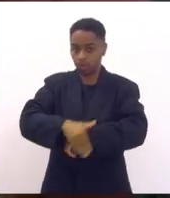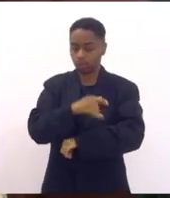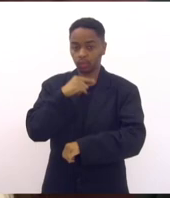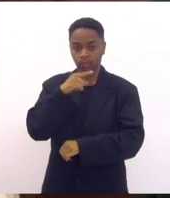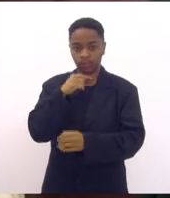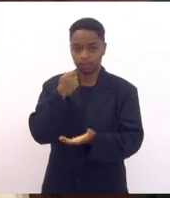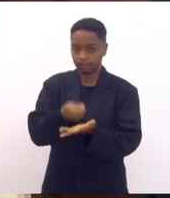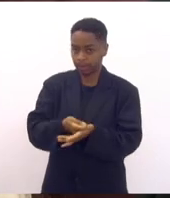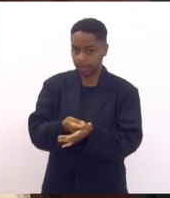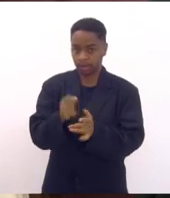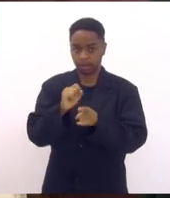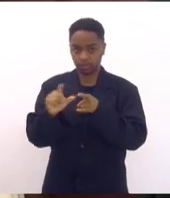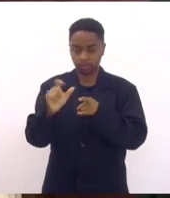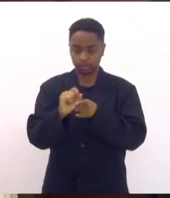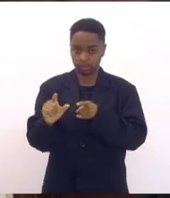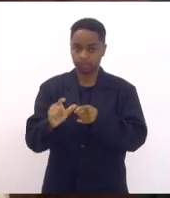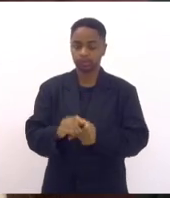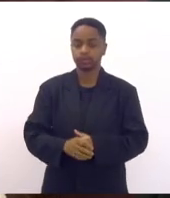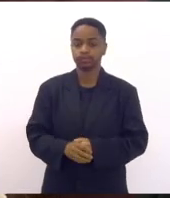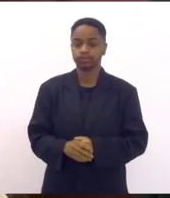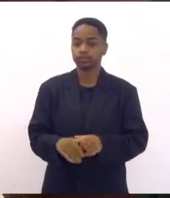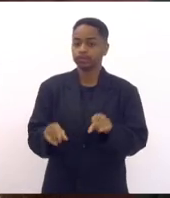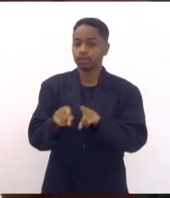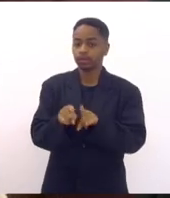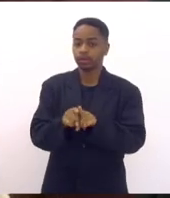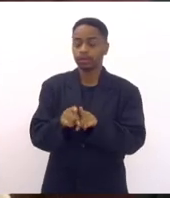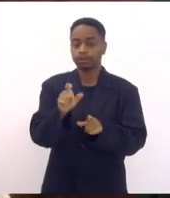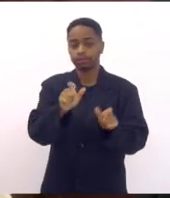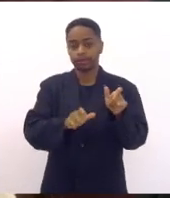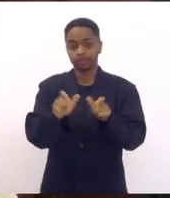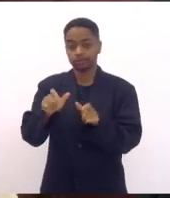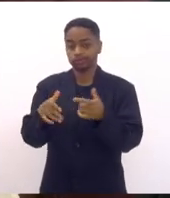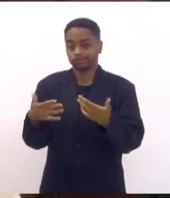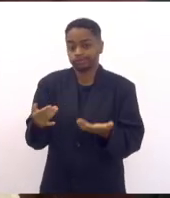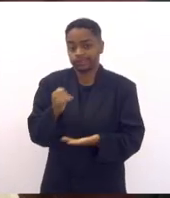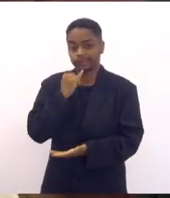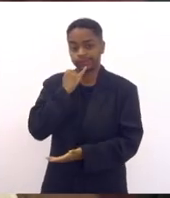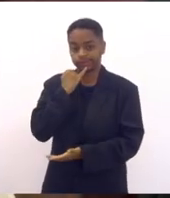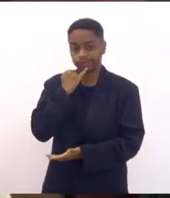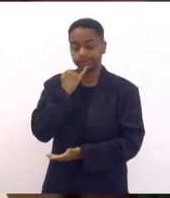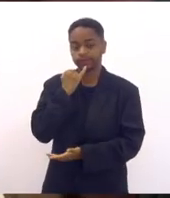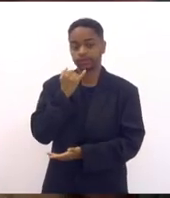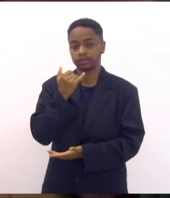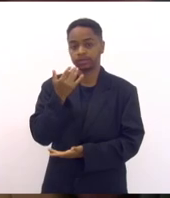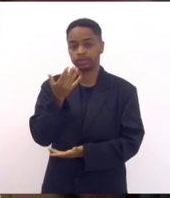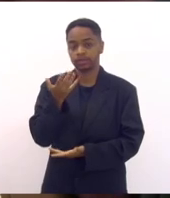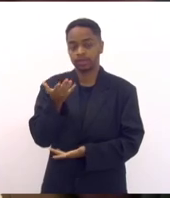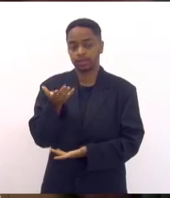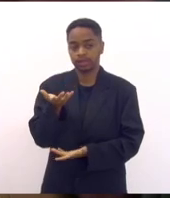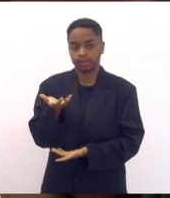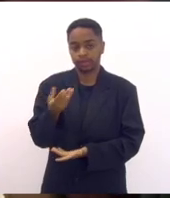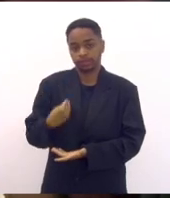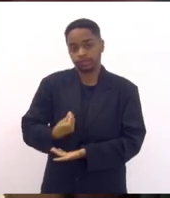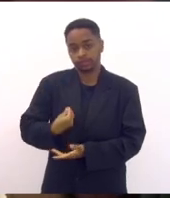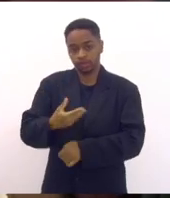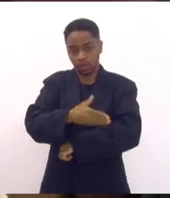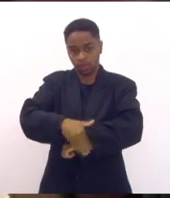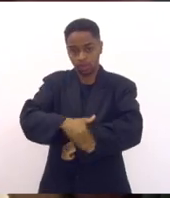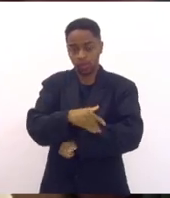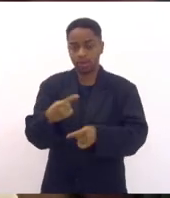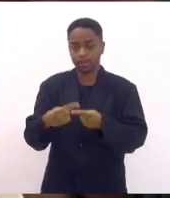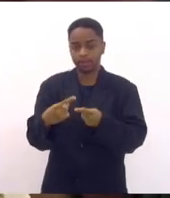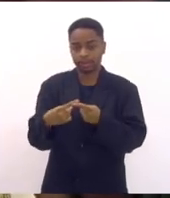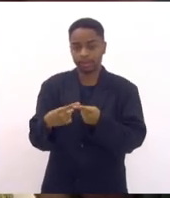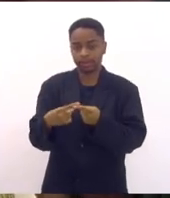pagar um aluguel e o morador de rua infelizmente que está lá por que é em envolvido